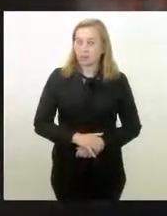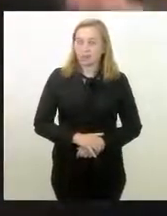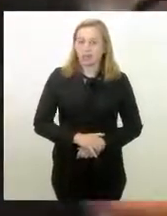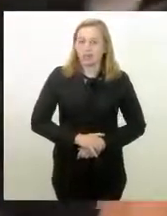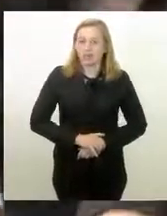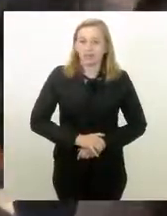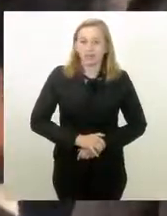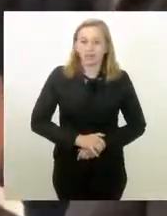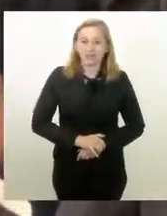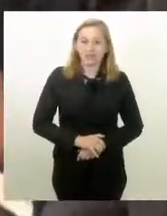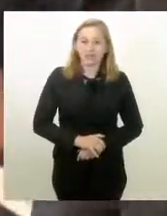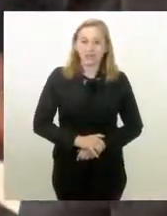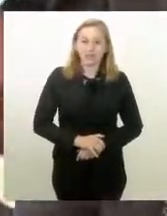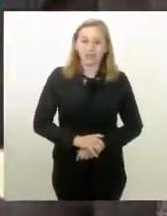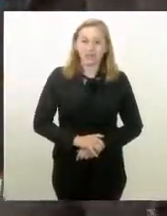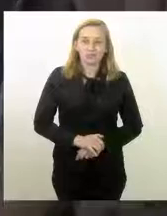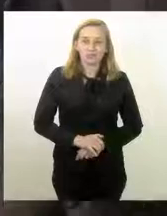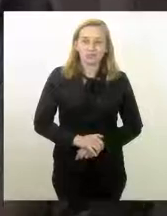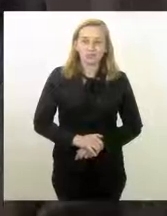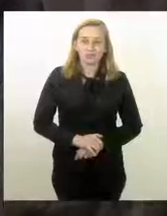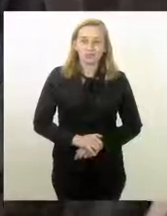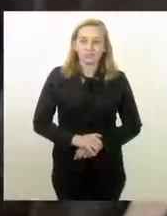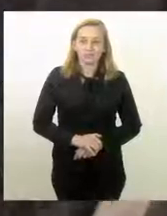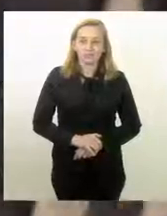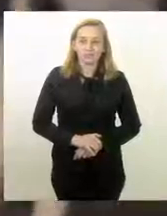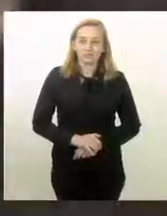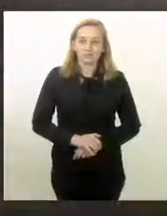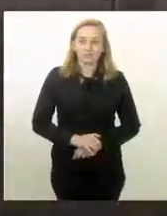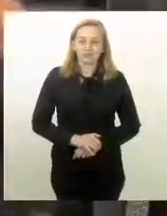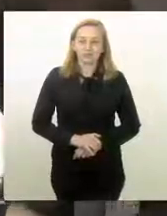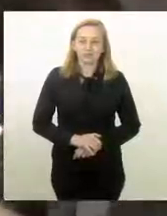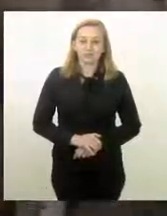Vamos para cá, por favor.